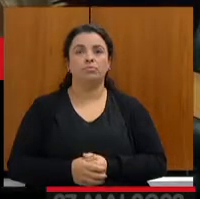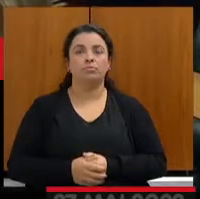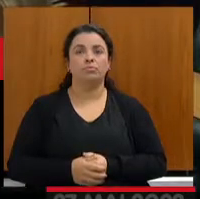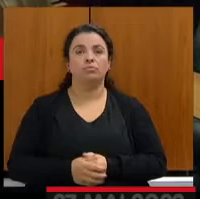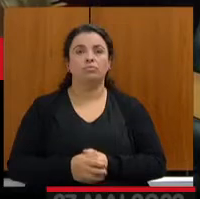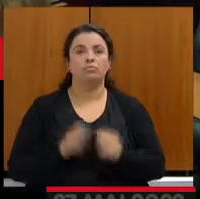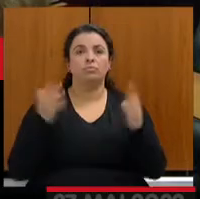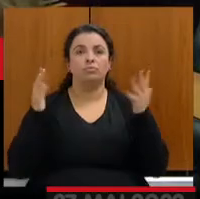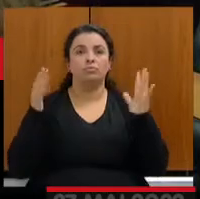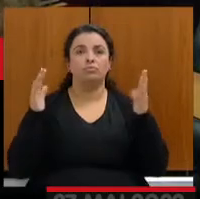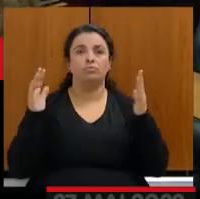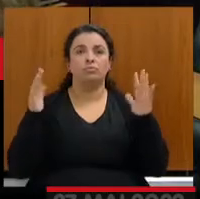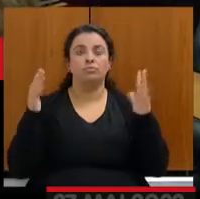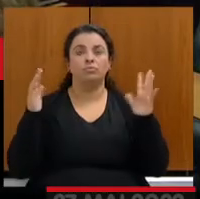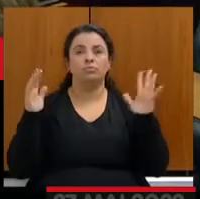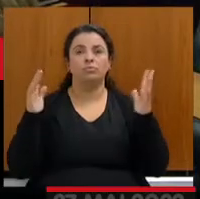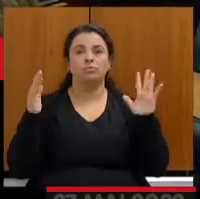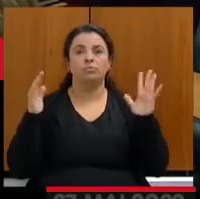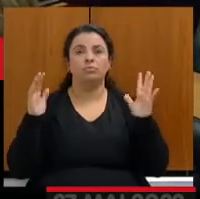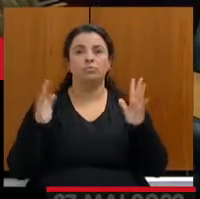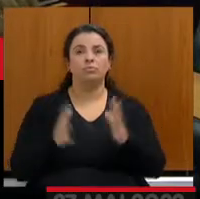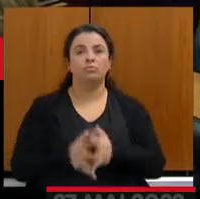E aí